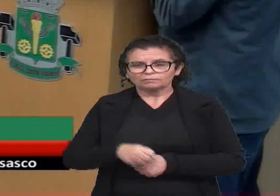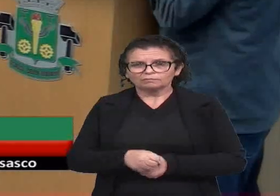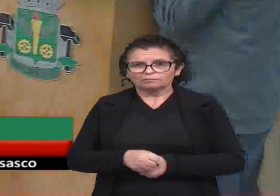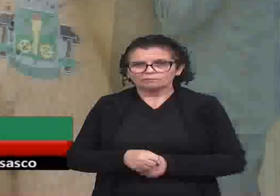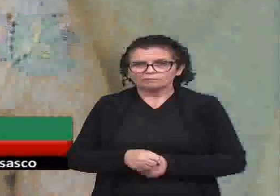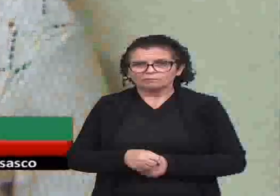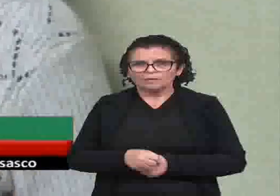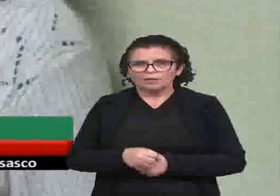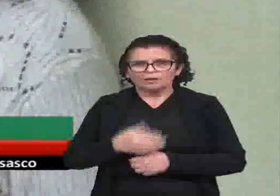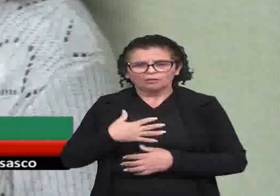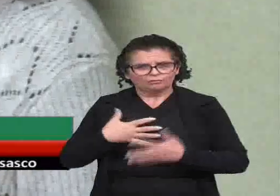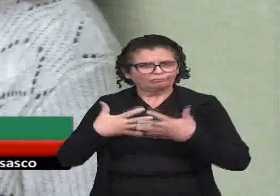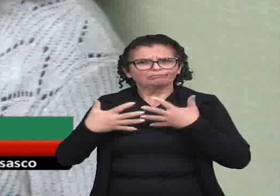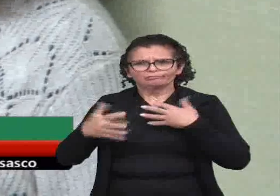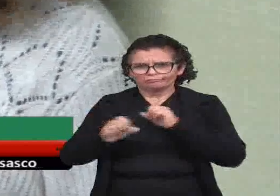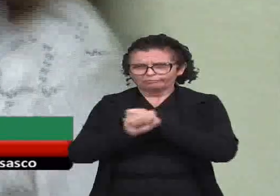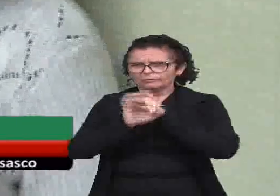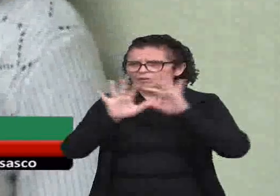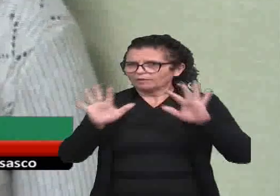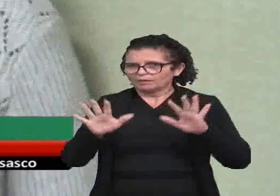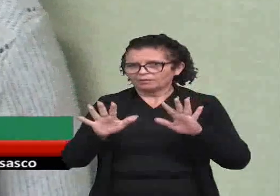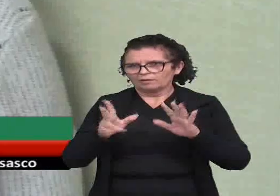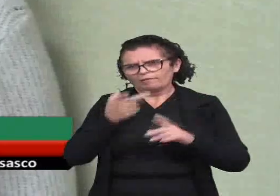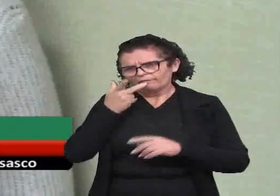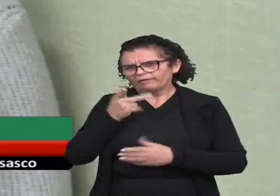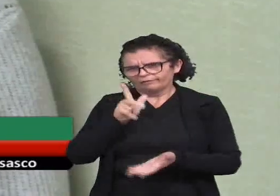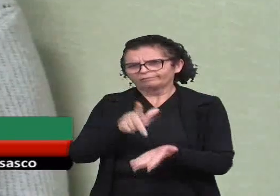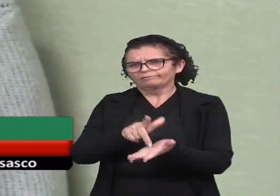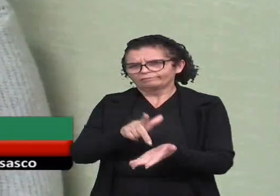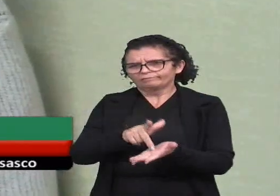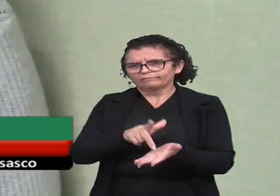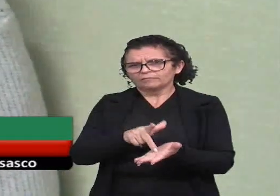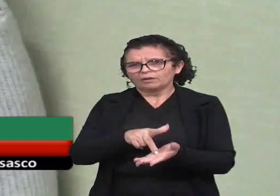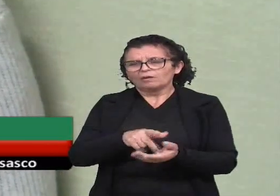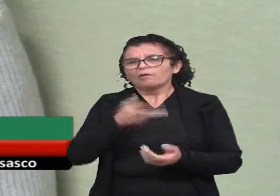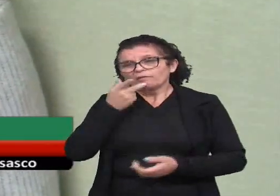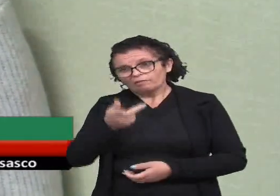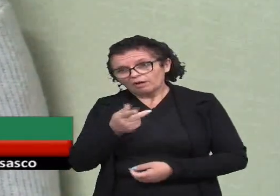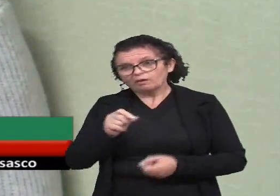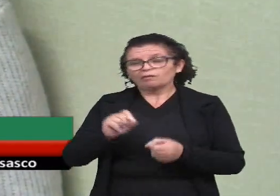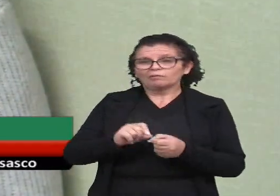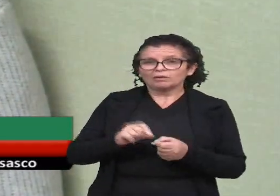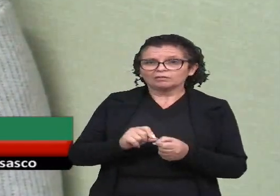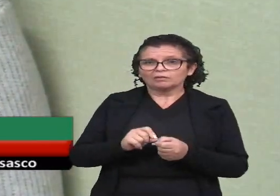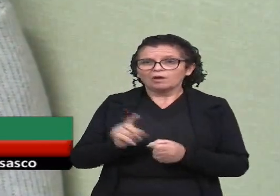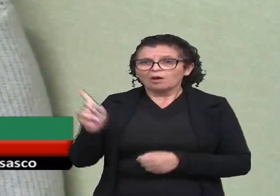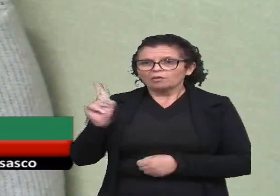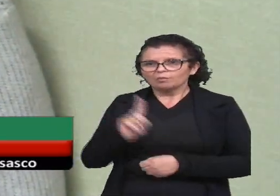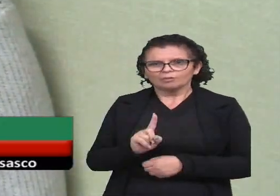Eu sou bem transparente. Eu sou bem transparente no que eu faço, no que eu falo. Eu